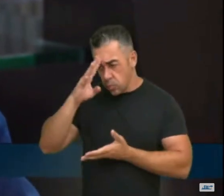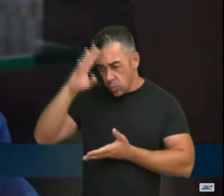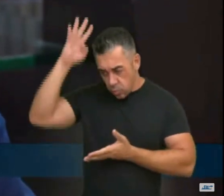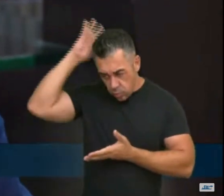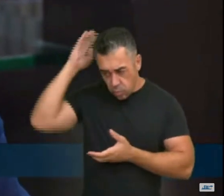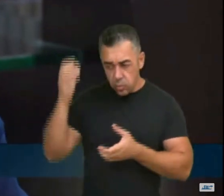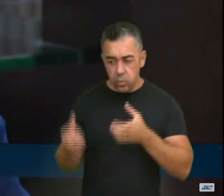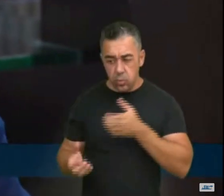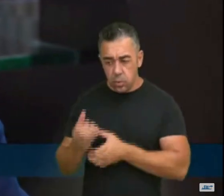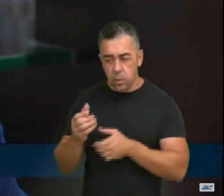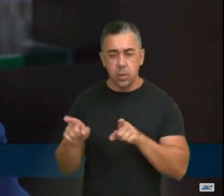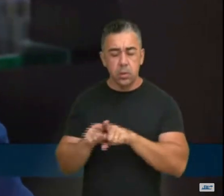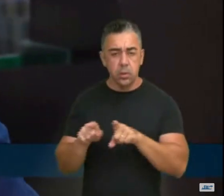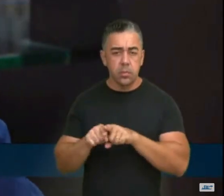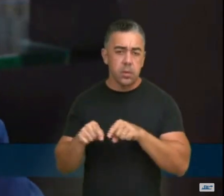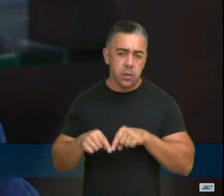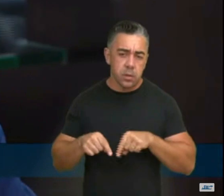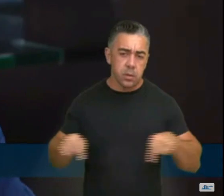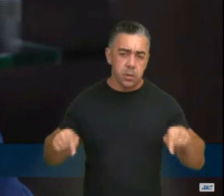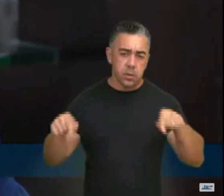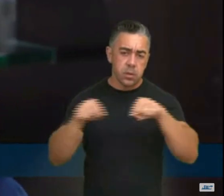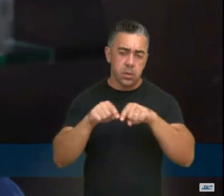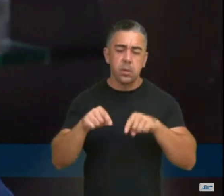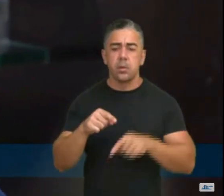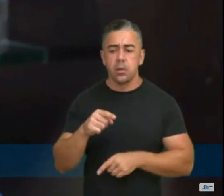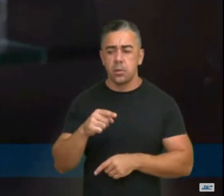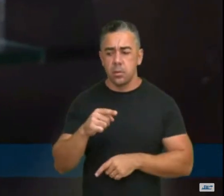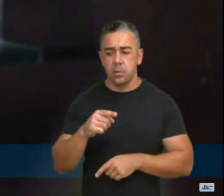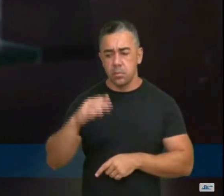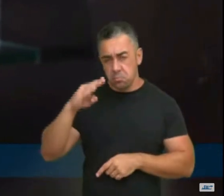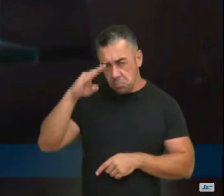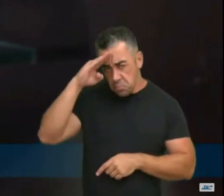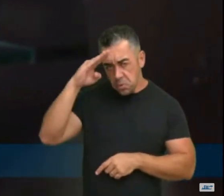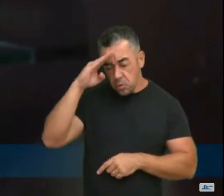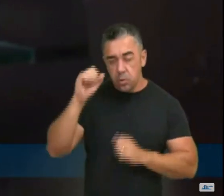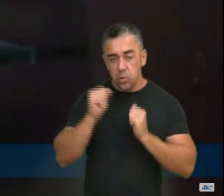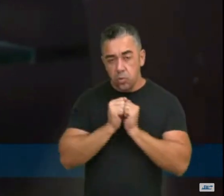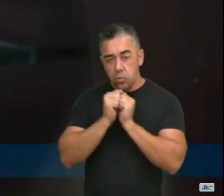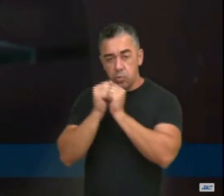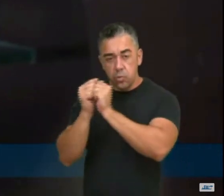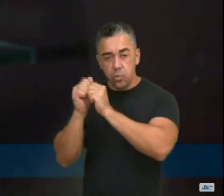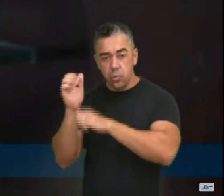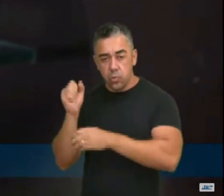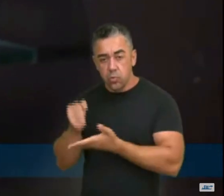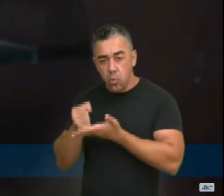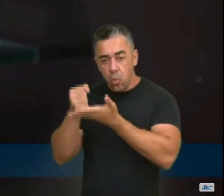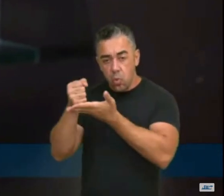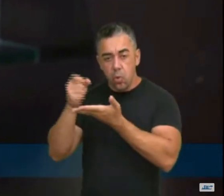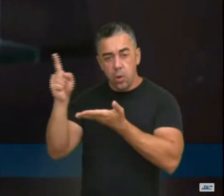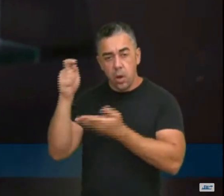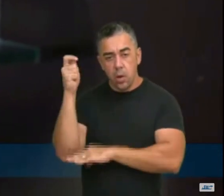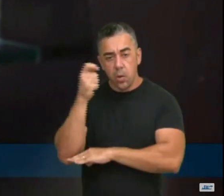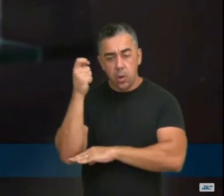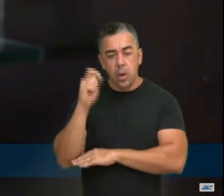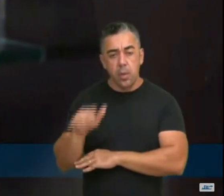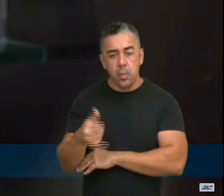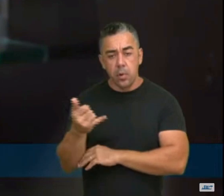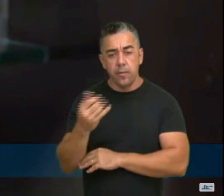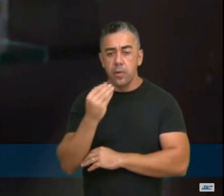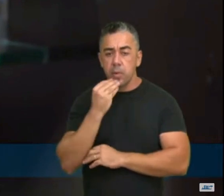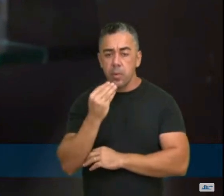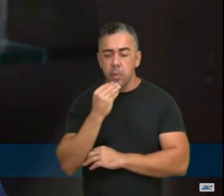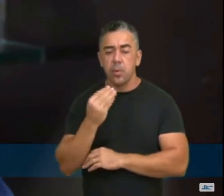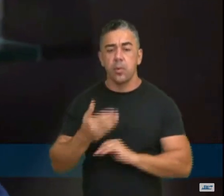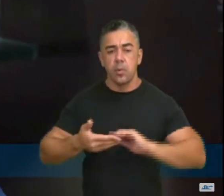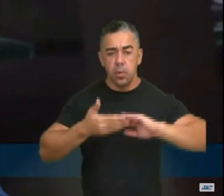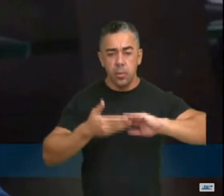ao gabinete Militar de encaminhar o socorro ao Estado do Rio Grande do Sul e aproveito a oportunidade para cumprimentar